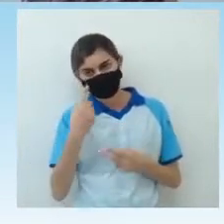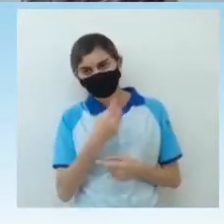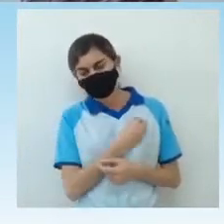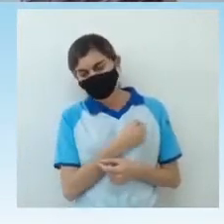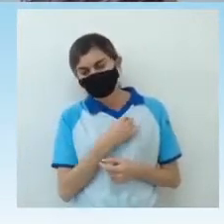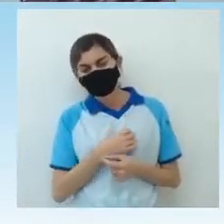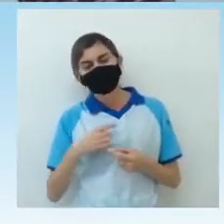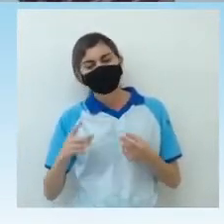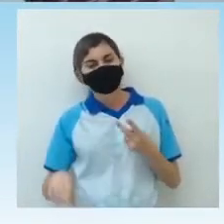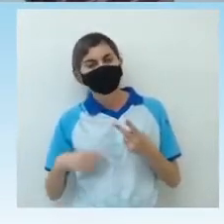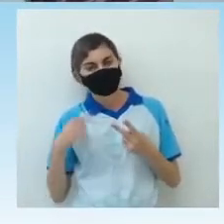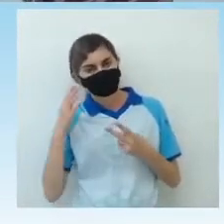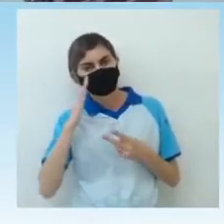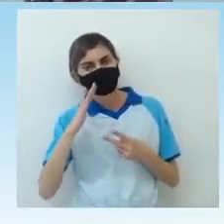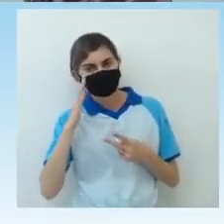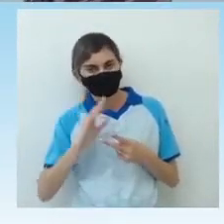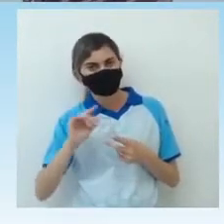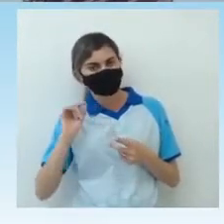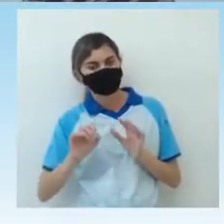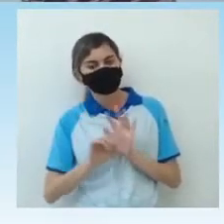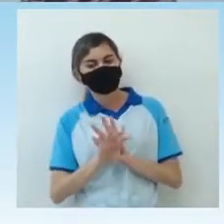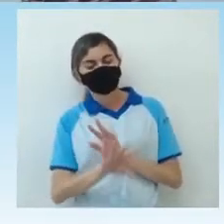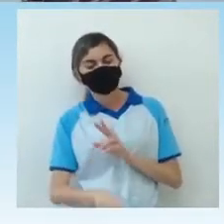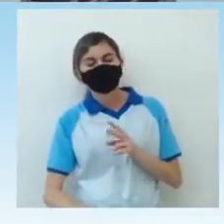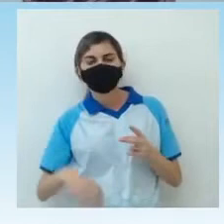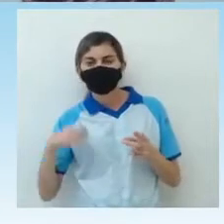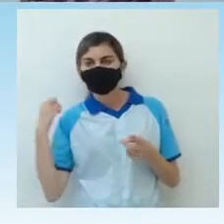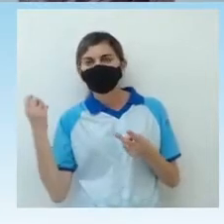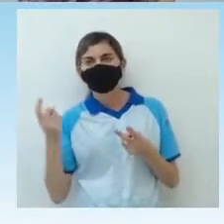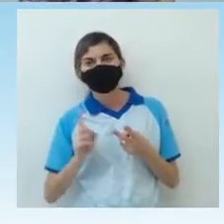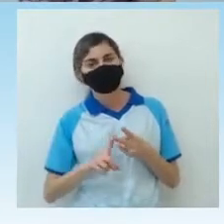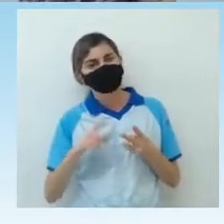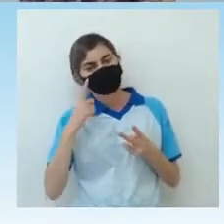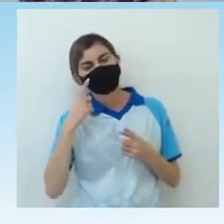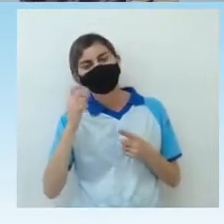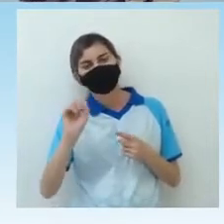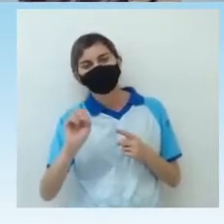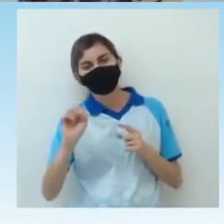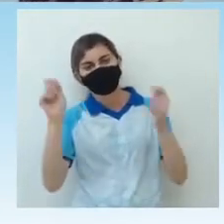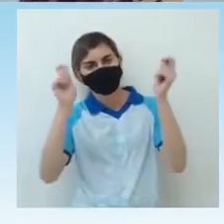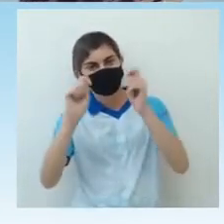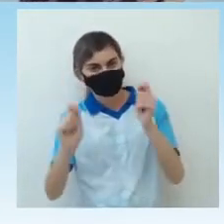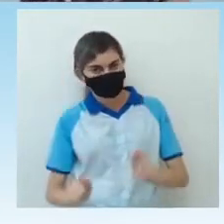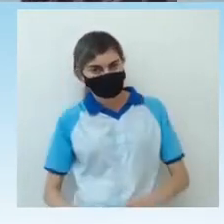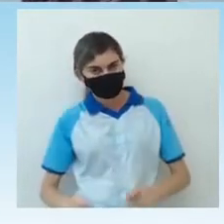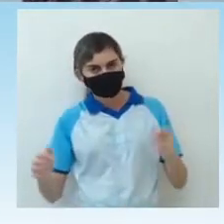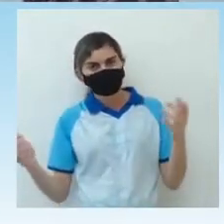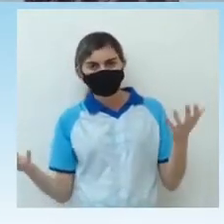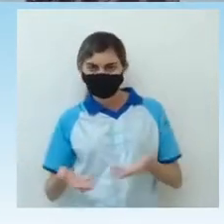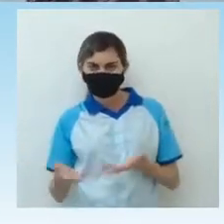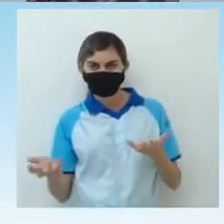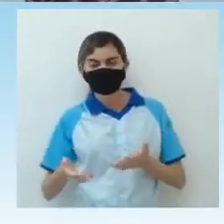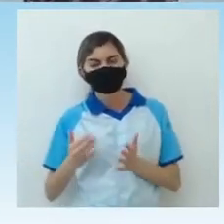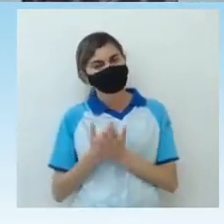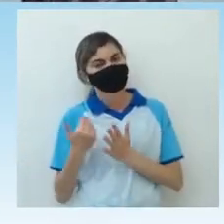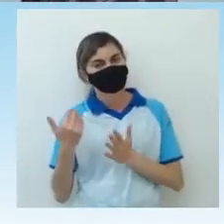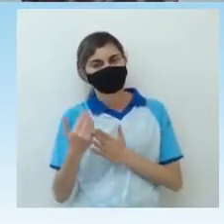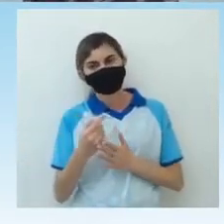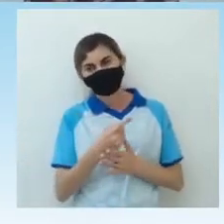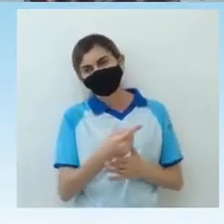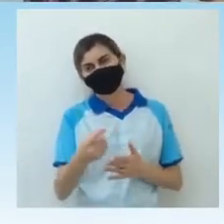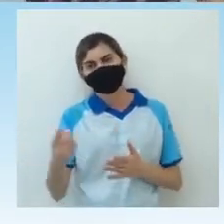mundo midiático e já entendeu o que é a mídia. Ok, já vimos o conceito de arte agora. Então, por mais que